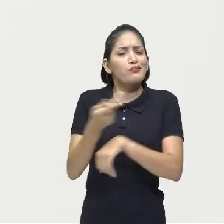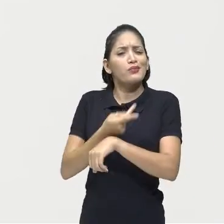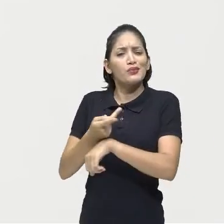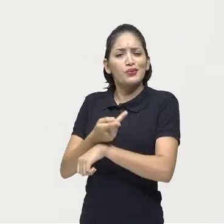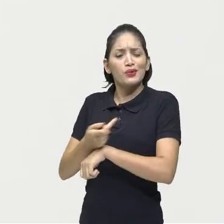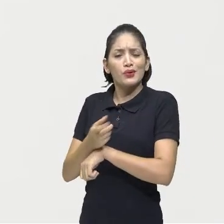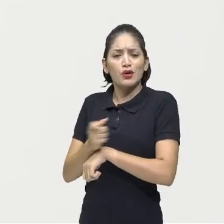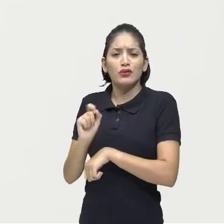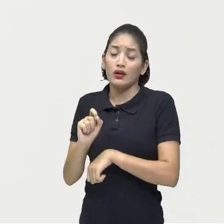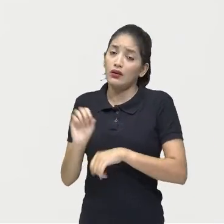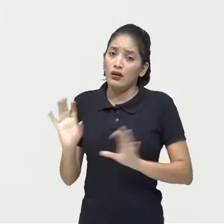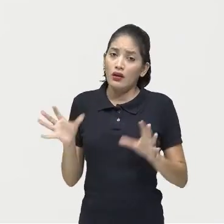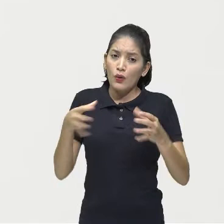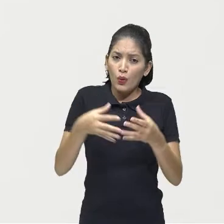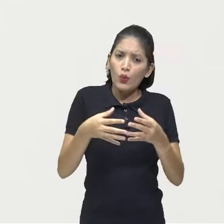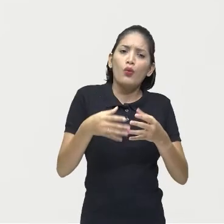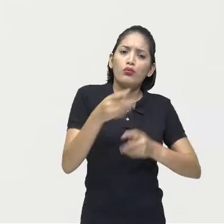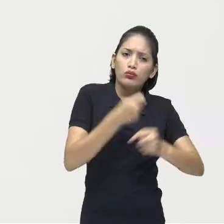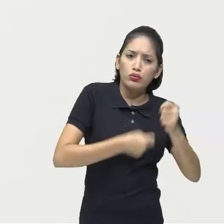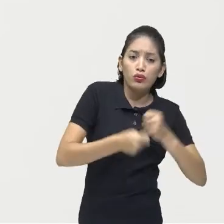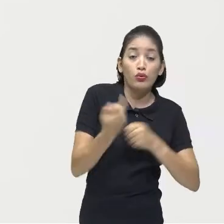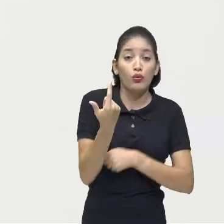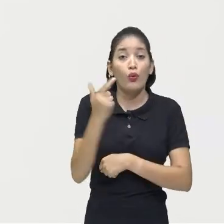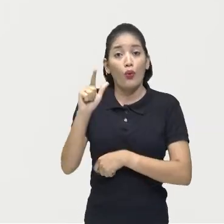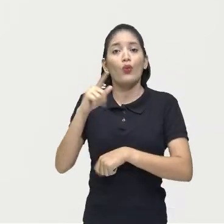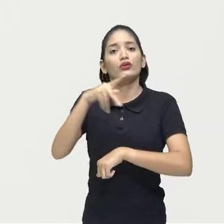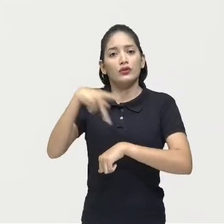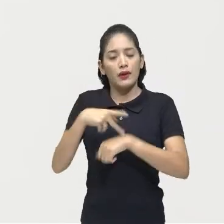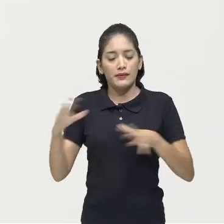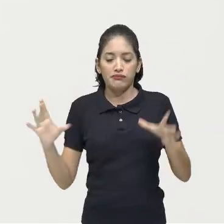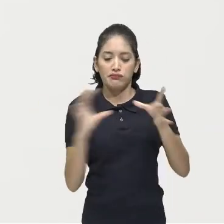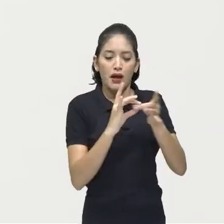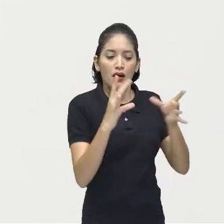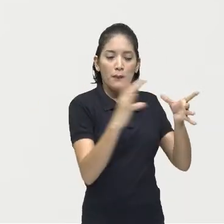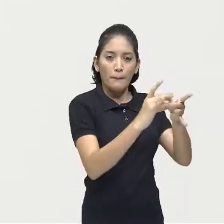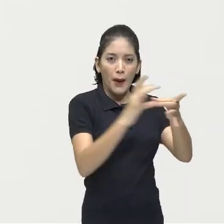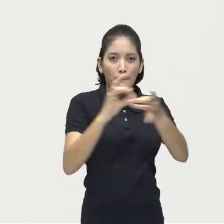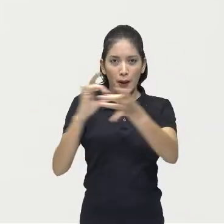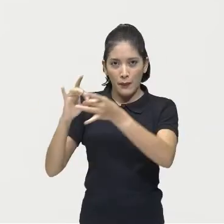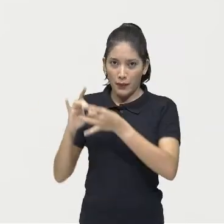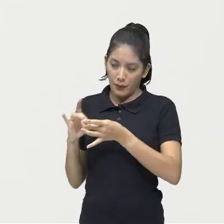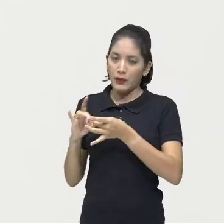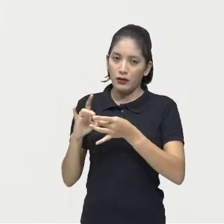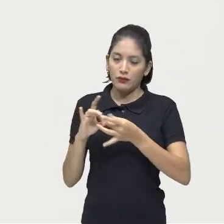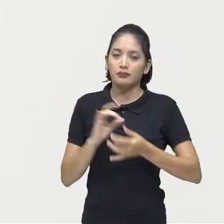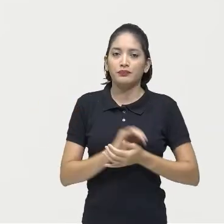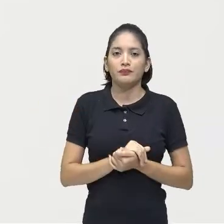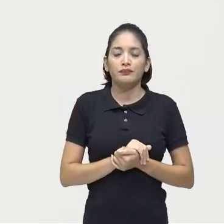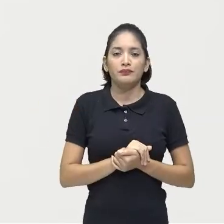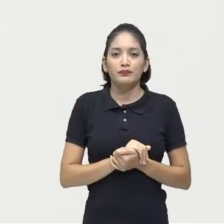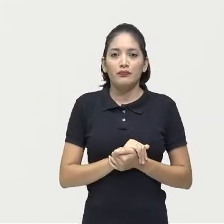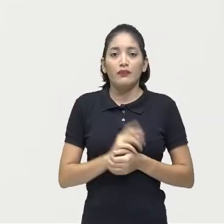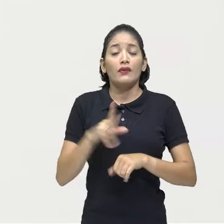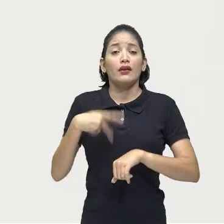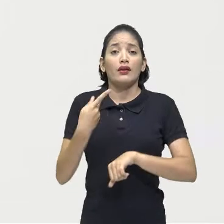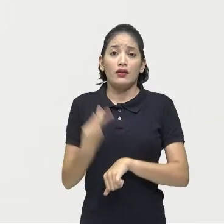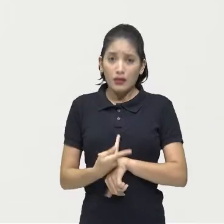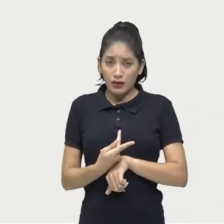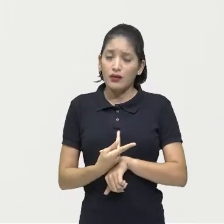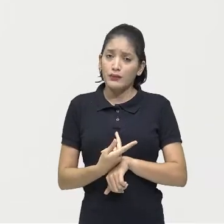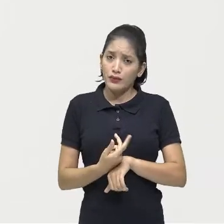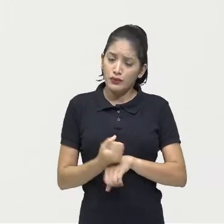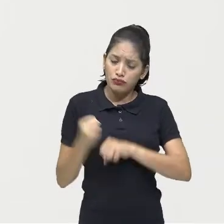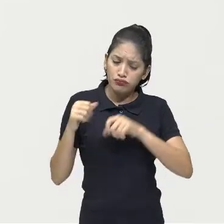buscando aí a integração econômica com os outros países, né. Inclusive a gente tem aí, após isso, a formação de um